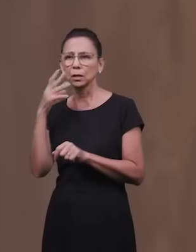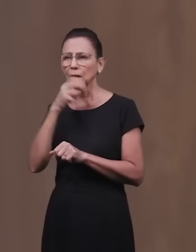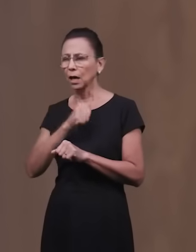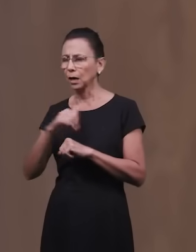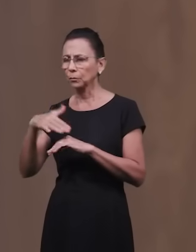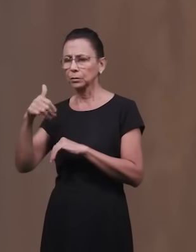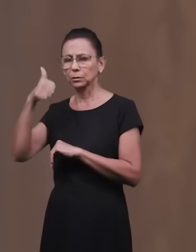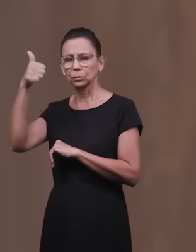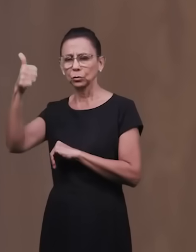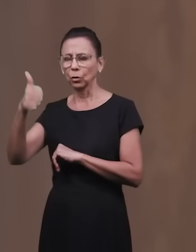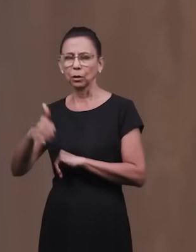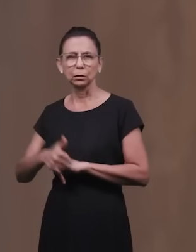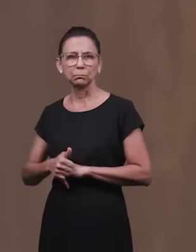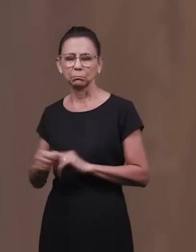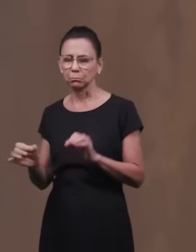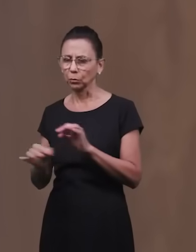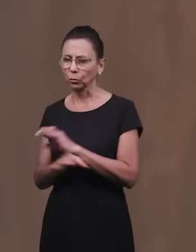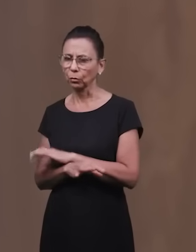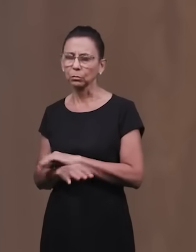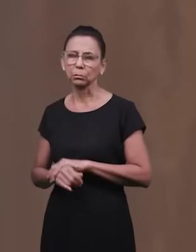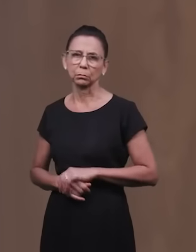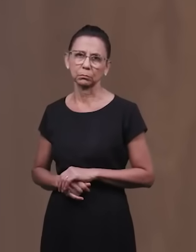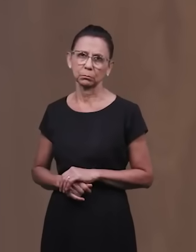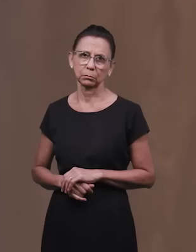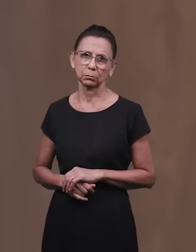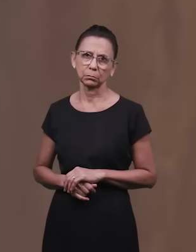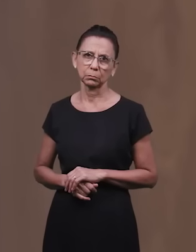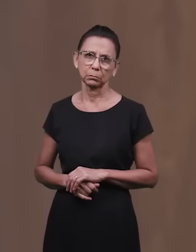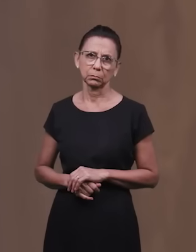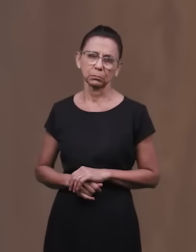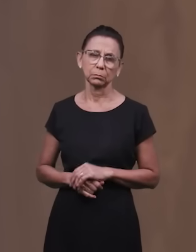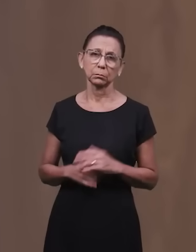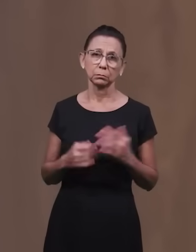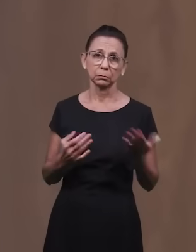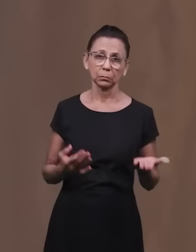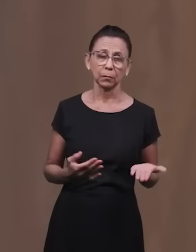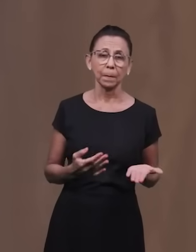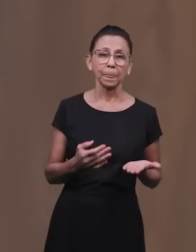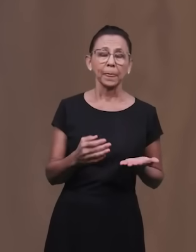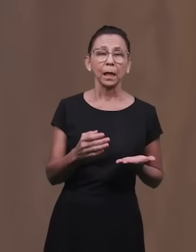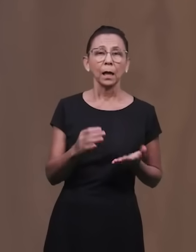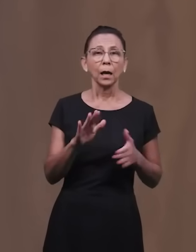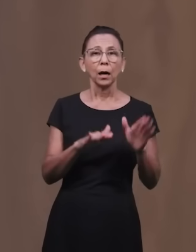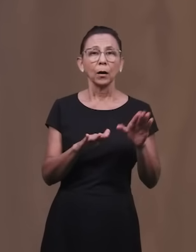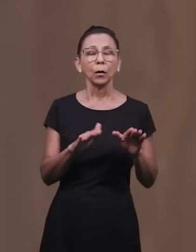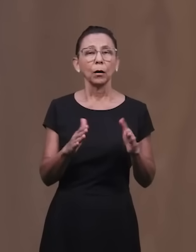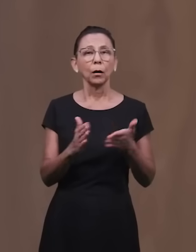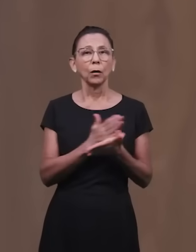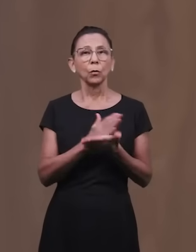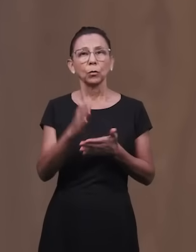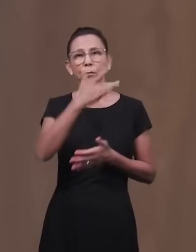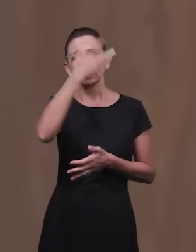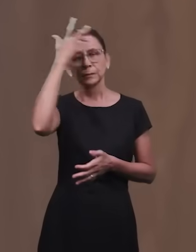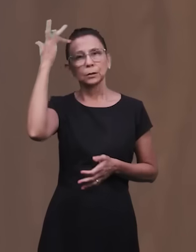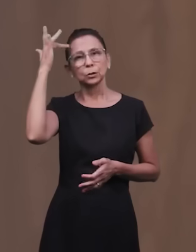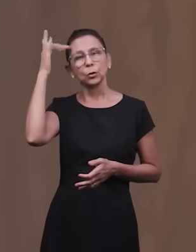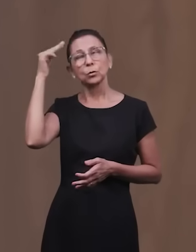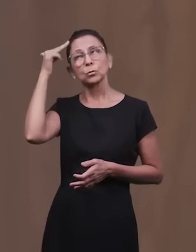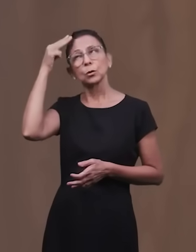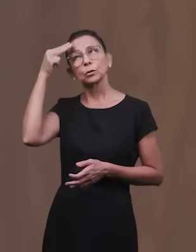mais investimento de tempo, que não vai ser possível naquela realidade. Todo mundo pode morar onde sonha, pode trabalhar como